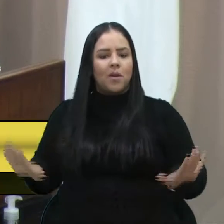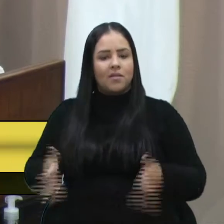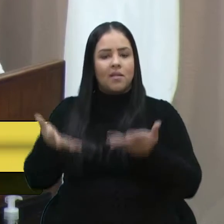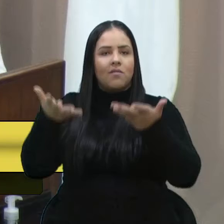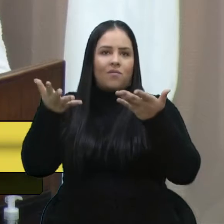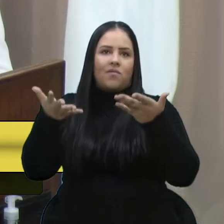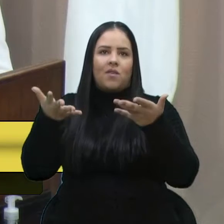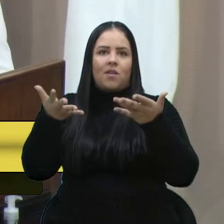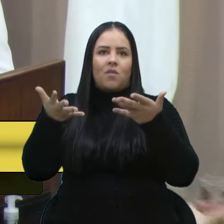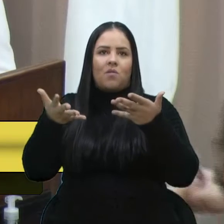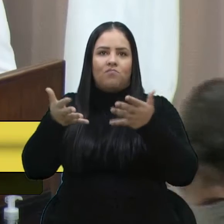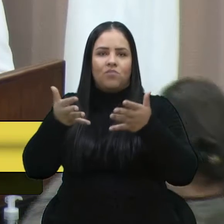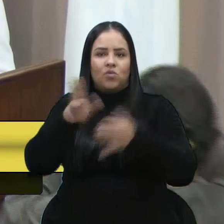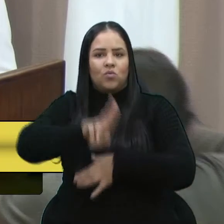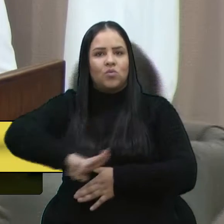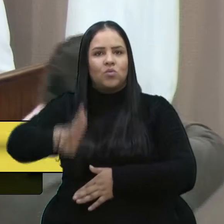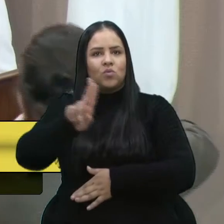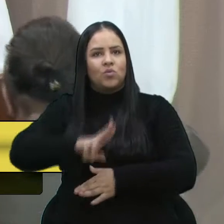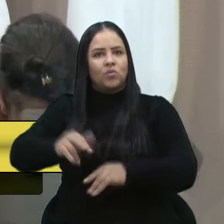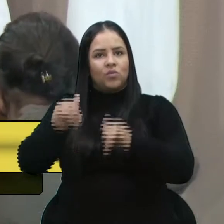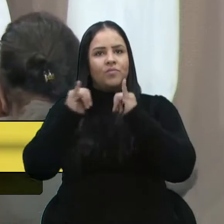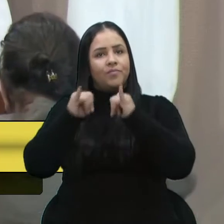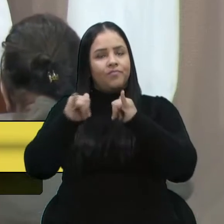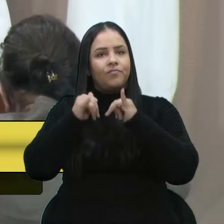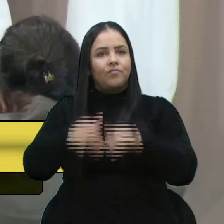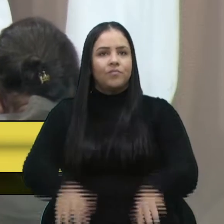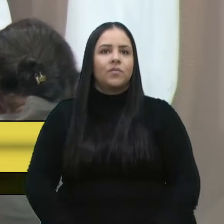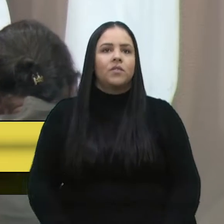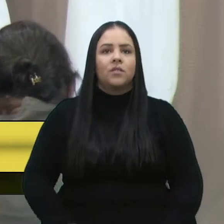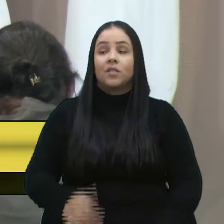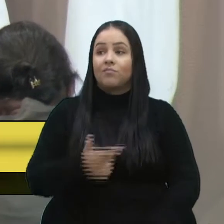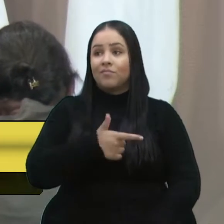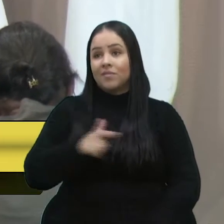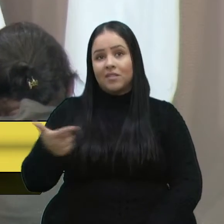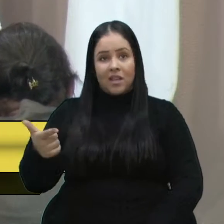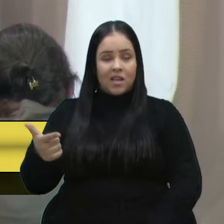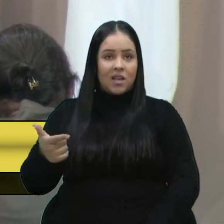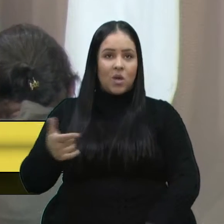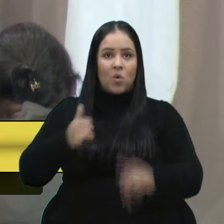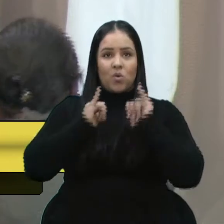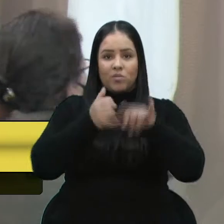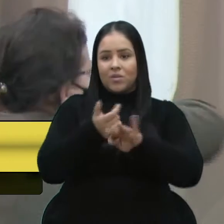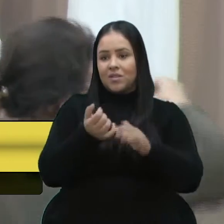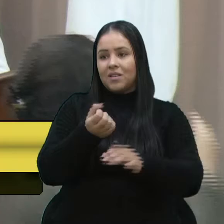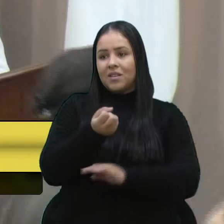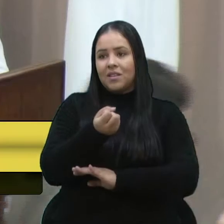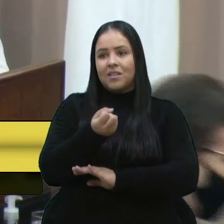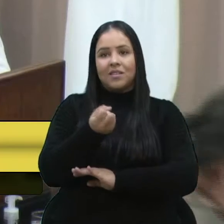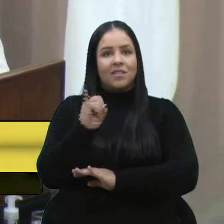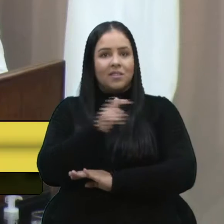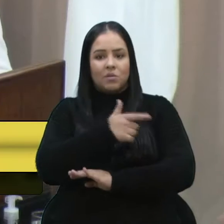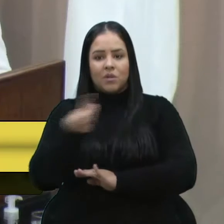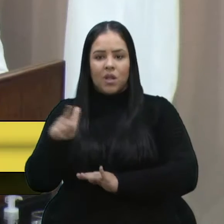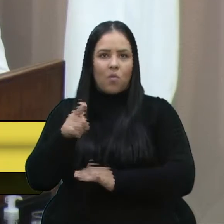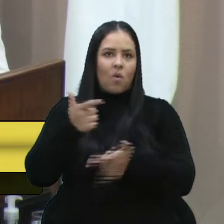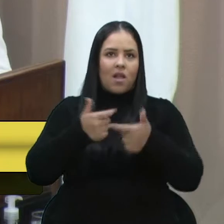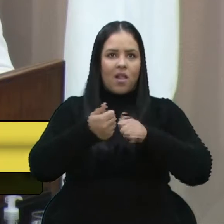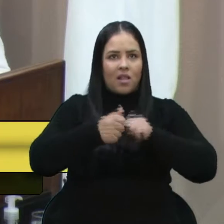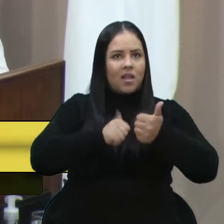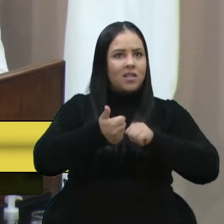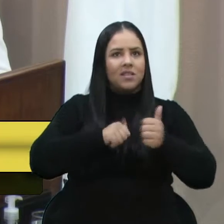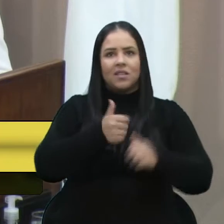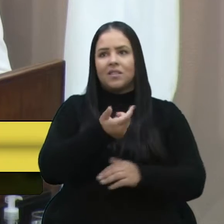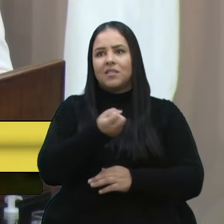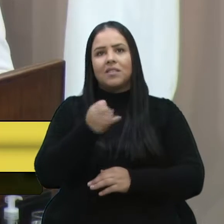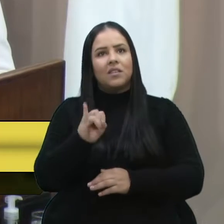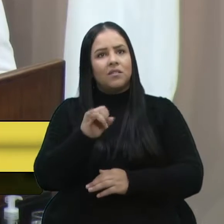público. E não existe transporte público de qualidade sem incentivo municipal, federal, sem